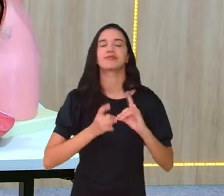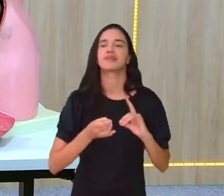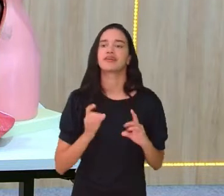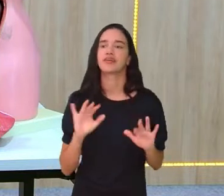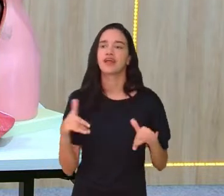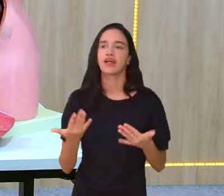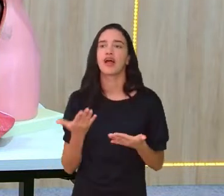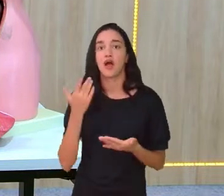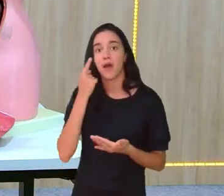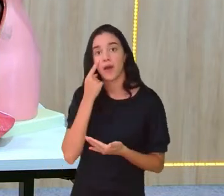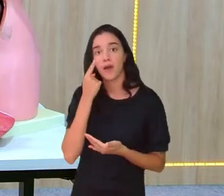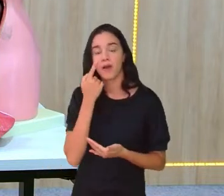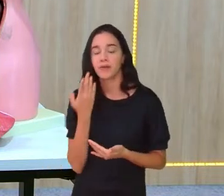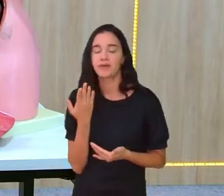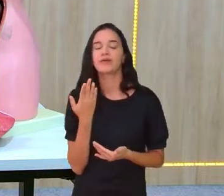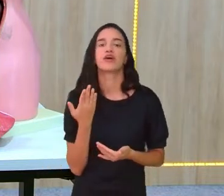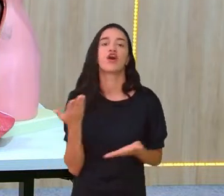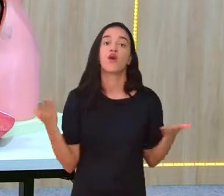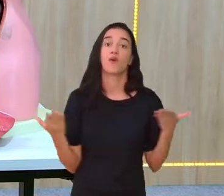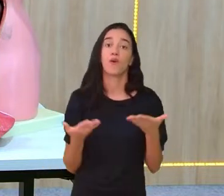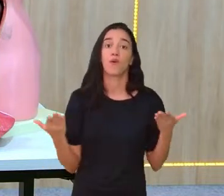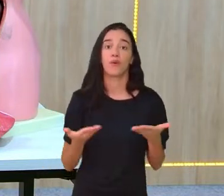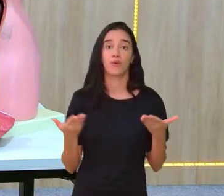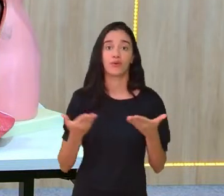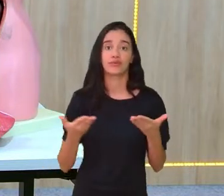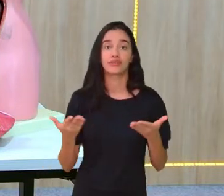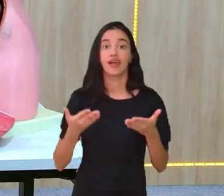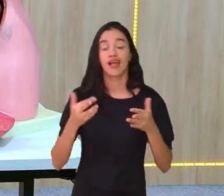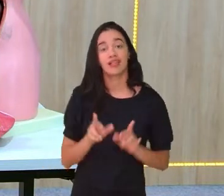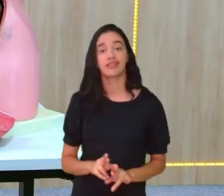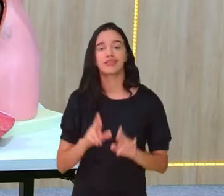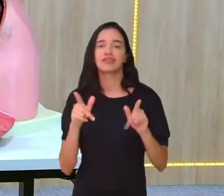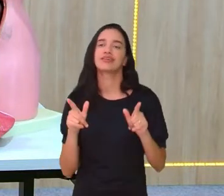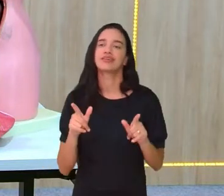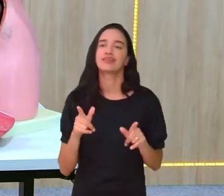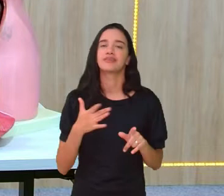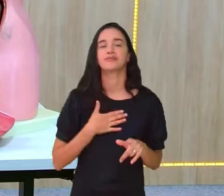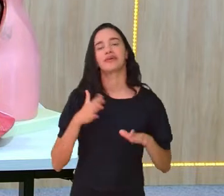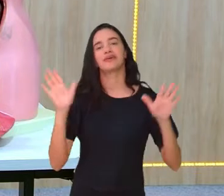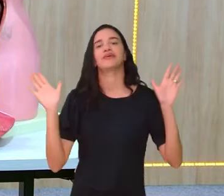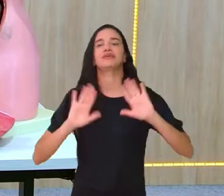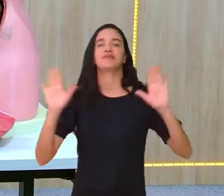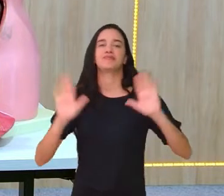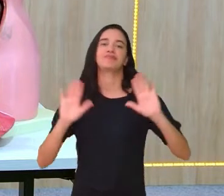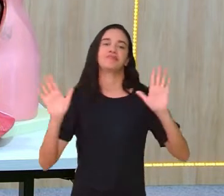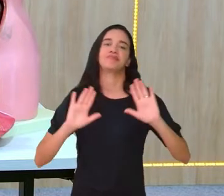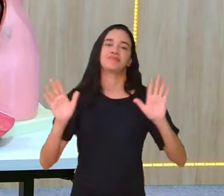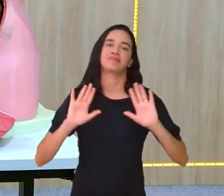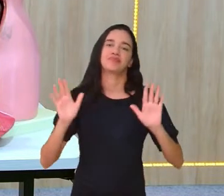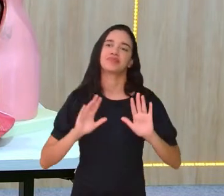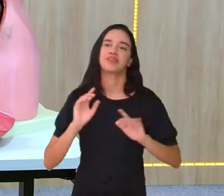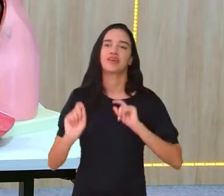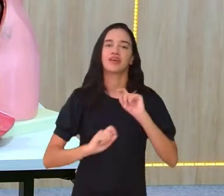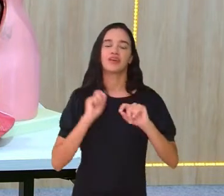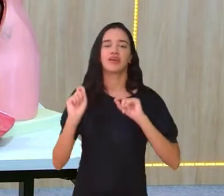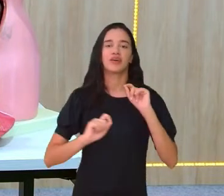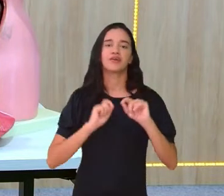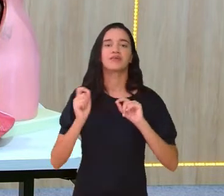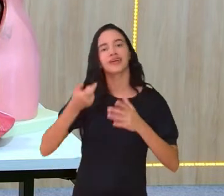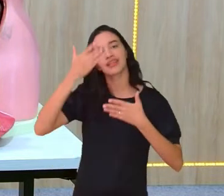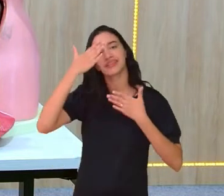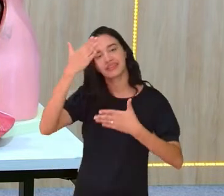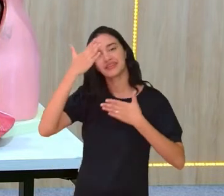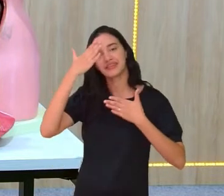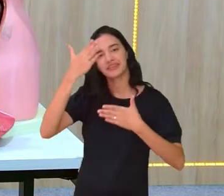aí eu estou dando aí para vocês, não é? Hoje, de forma diferente. O meu tchauzinho hoje, olha, é a questão aí da